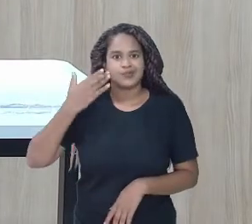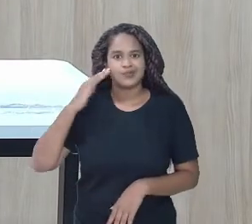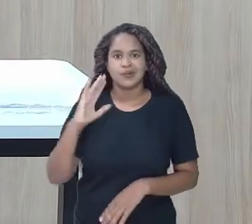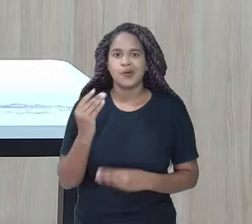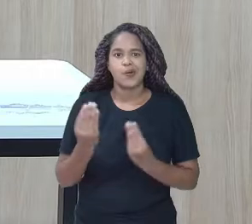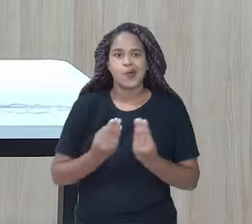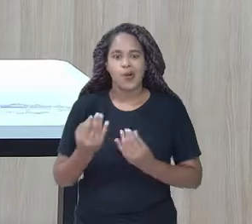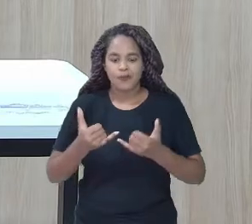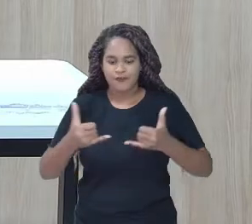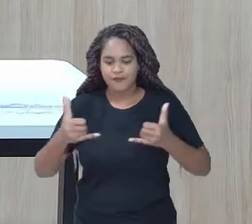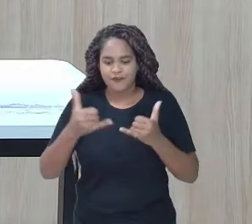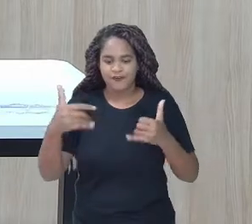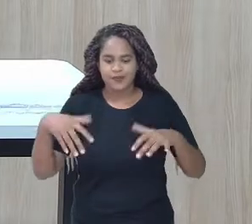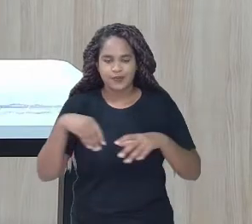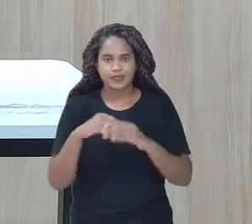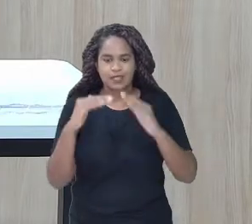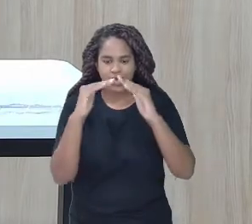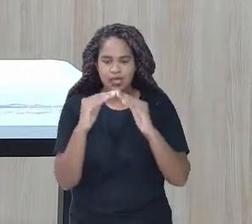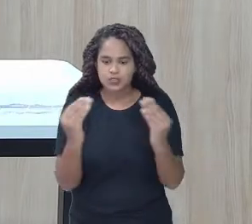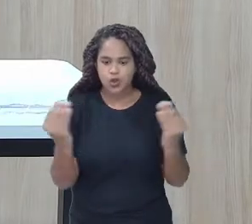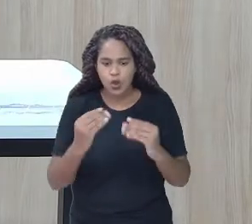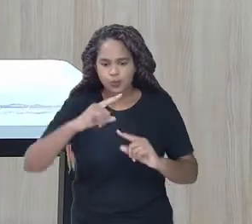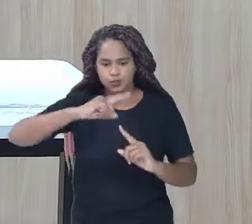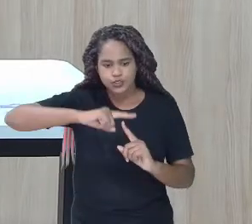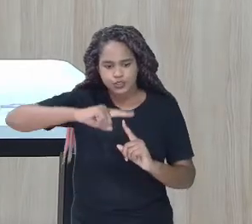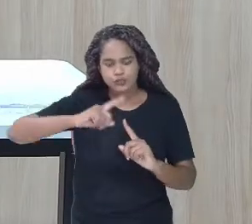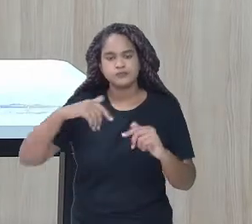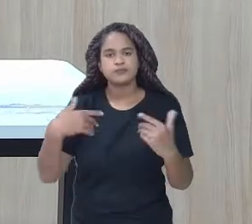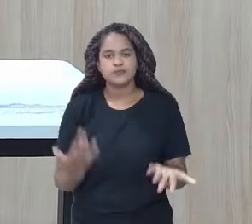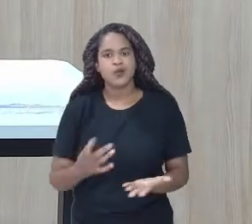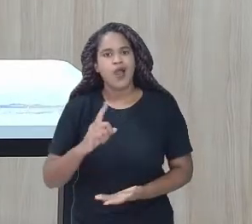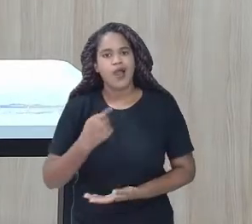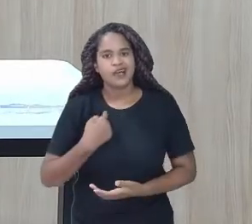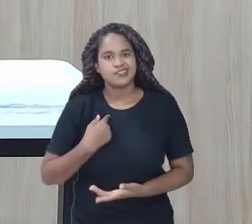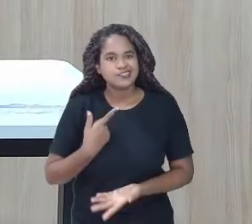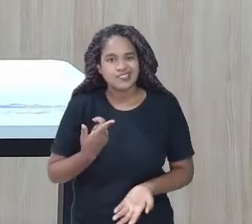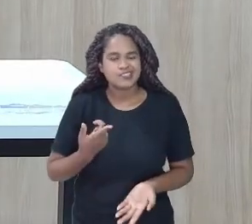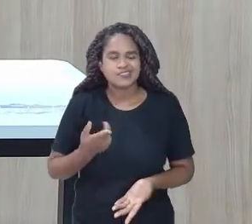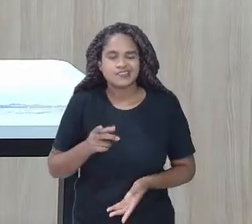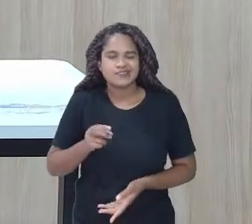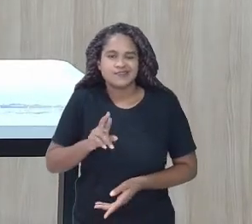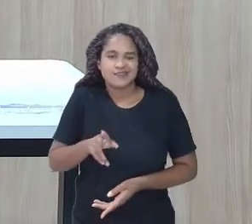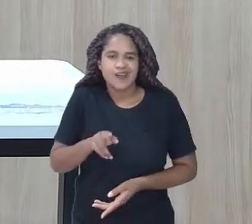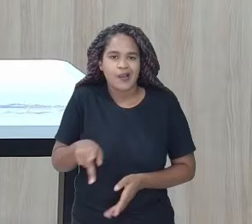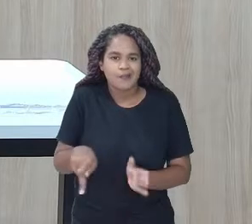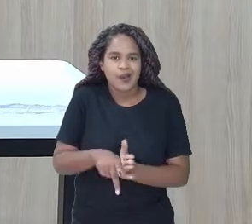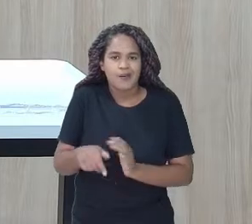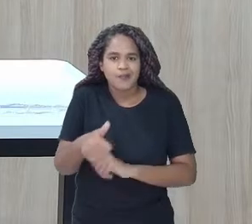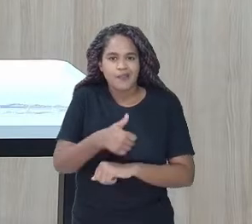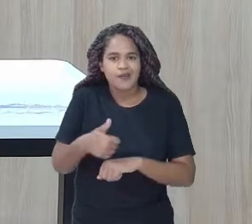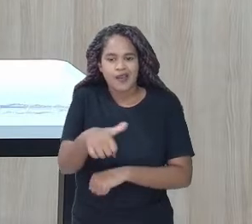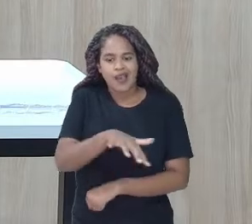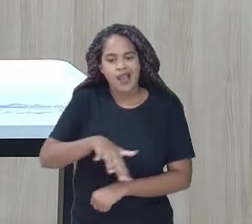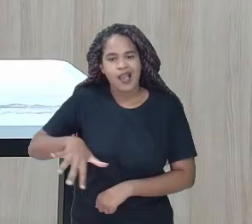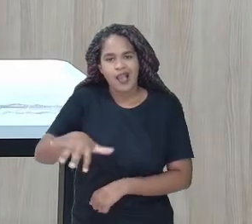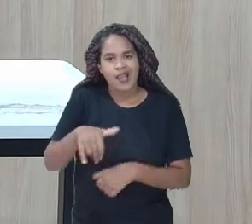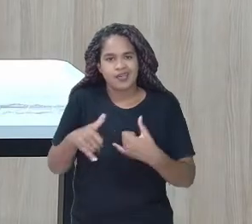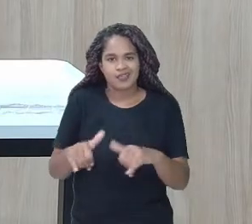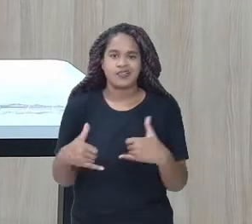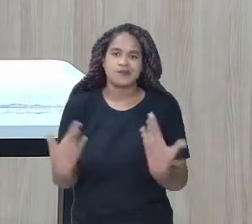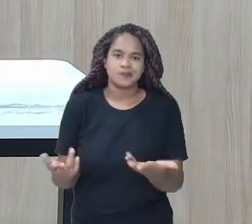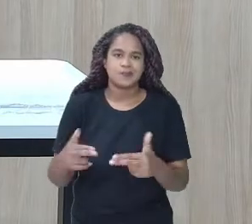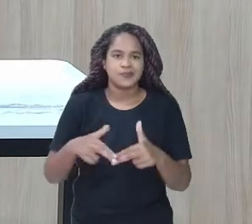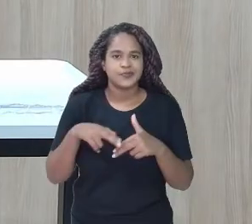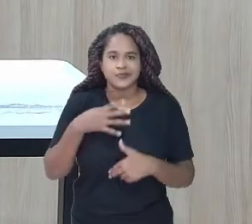da nossa casa, como é feita essa instalação. Nós que não somos eletricistas, não conhecemos, então,